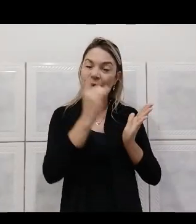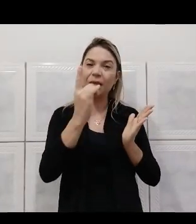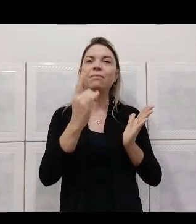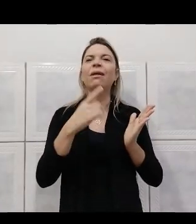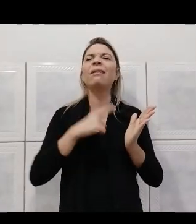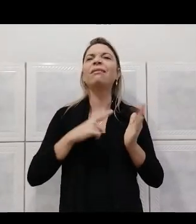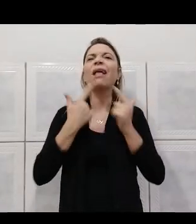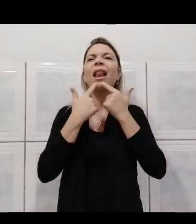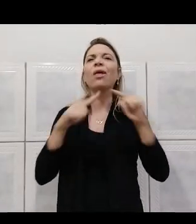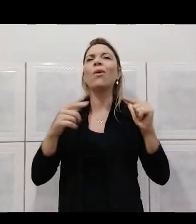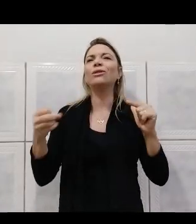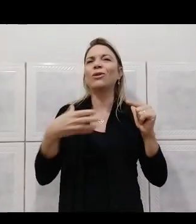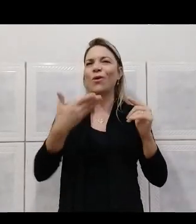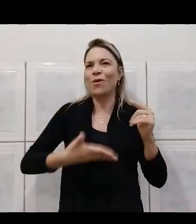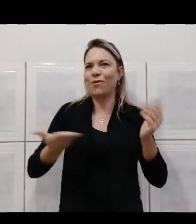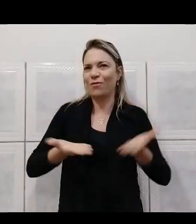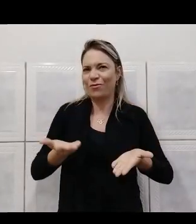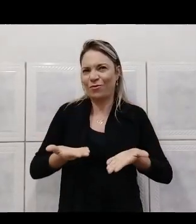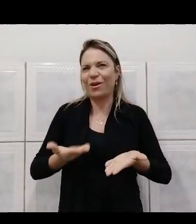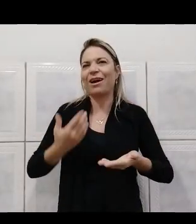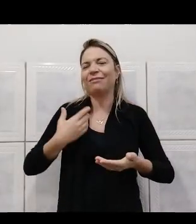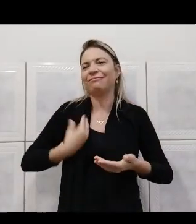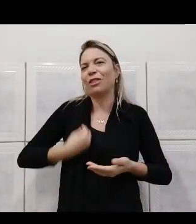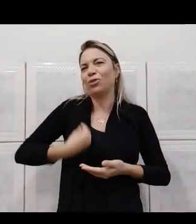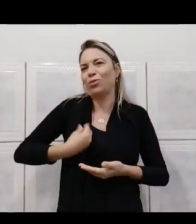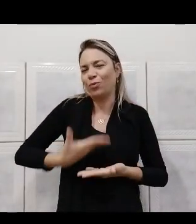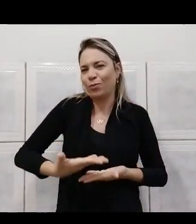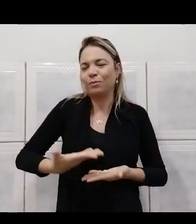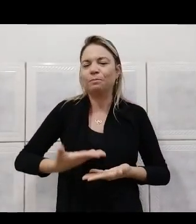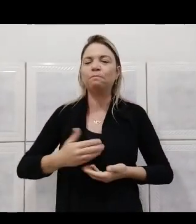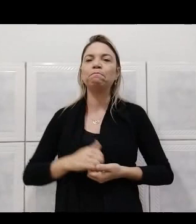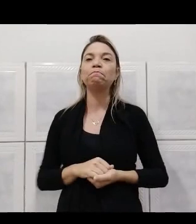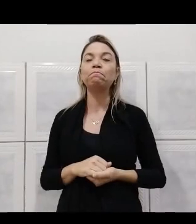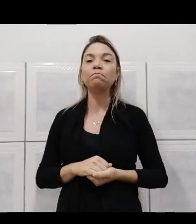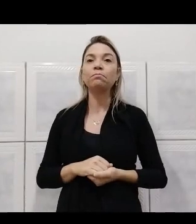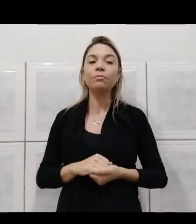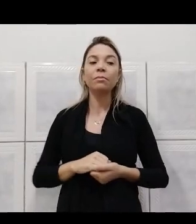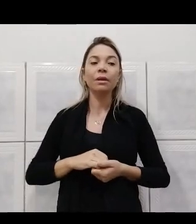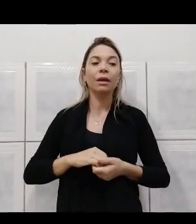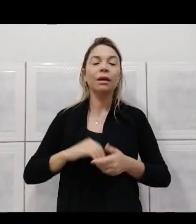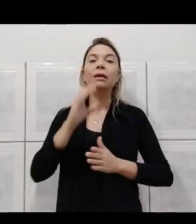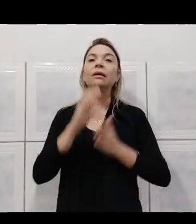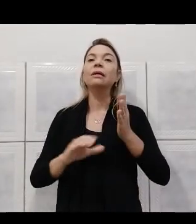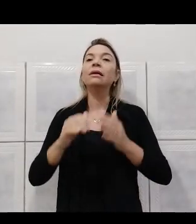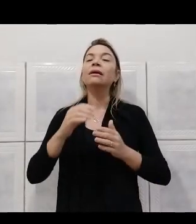o Salmo 127, verso 3, diz assim, verso 7.